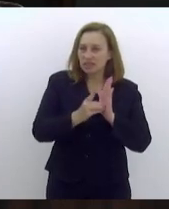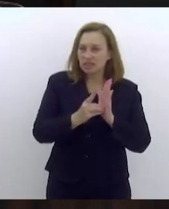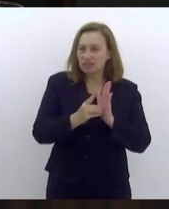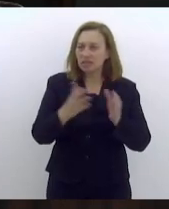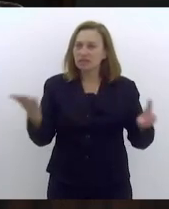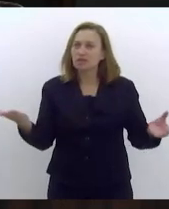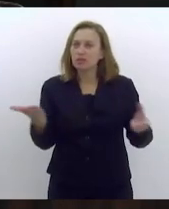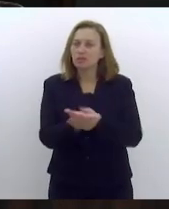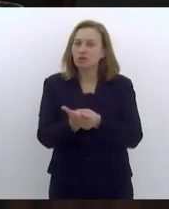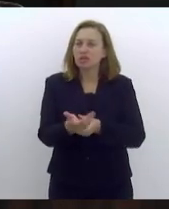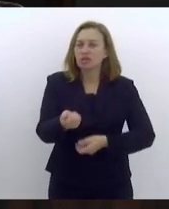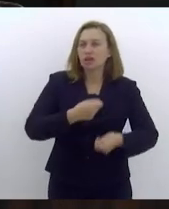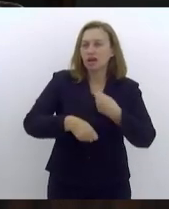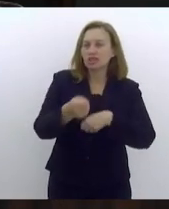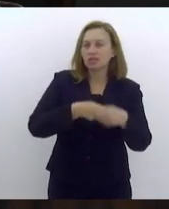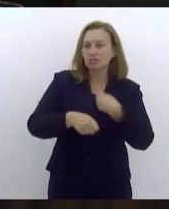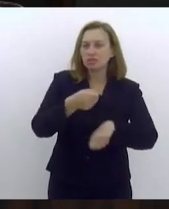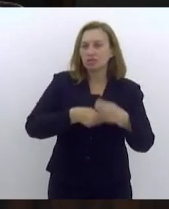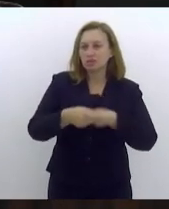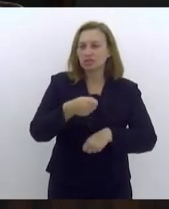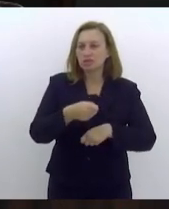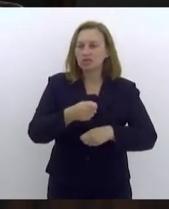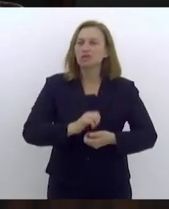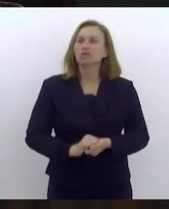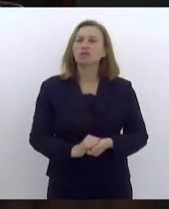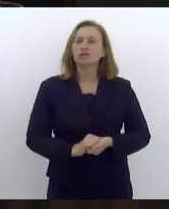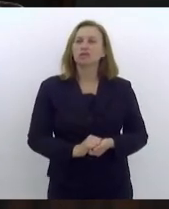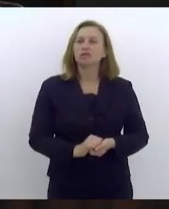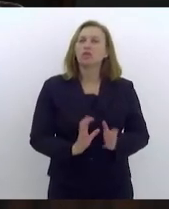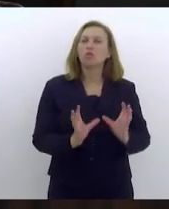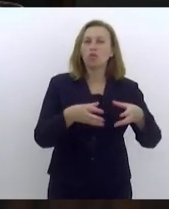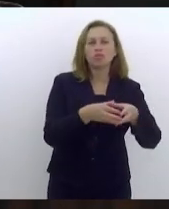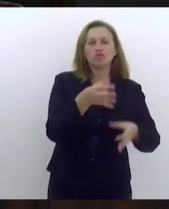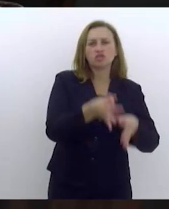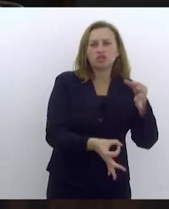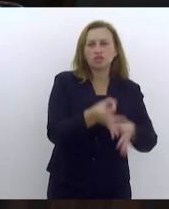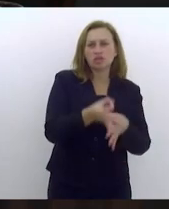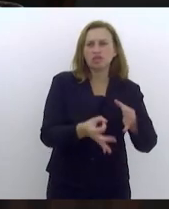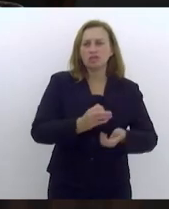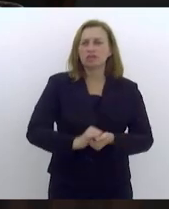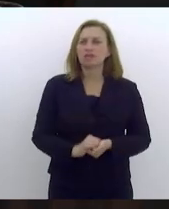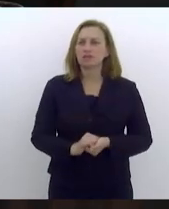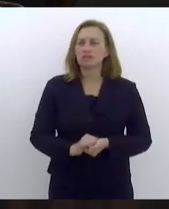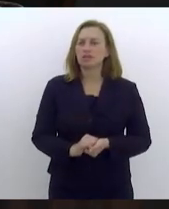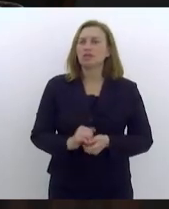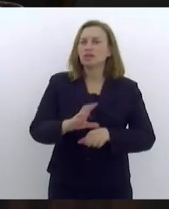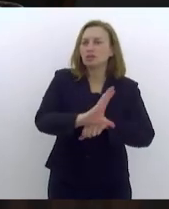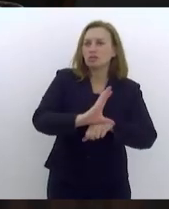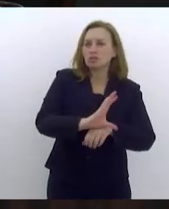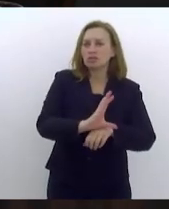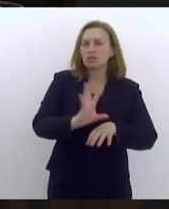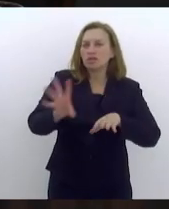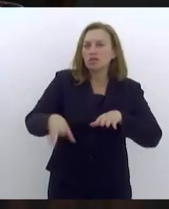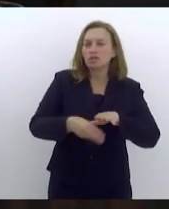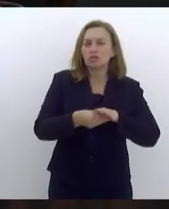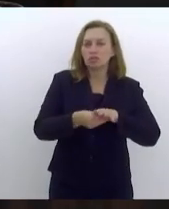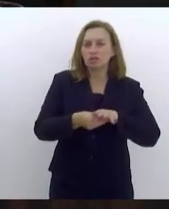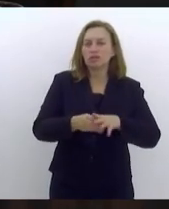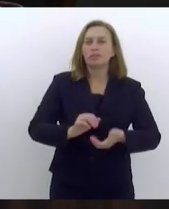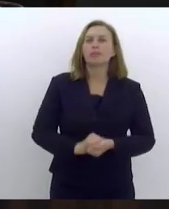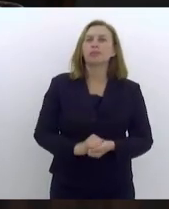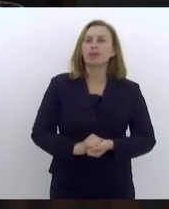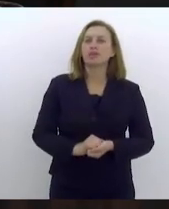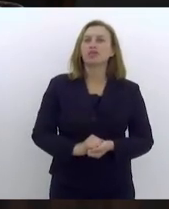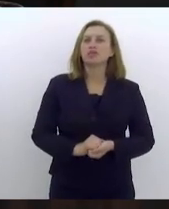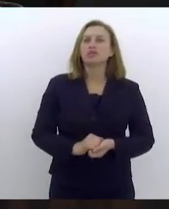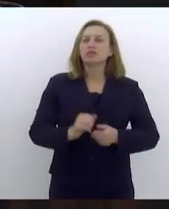processos administrativos na forma que menciona, pareceres das comissões de Constituição e Justiça, pela condicionalidade com emenda